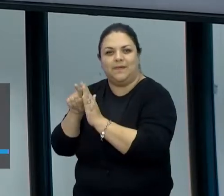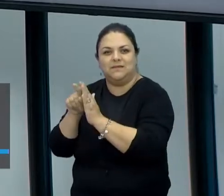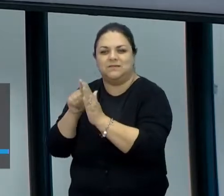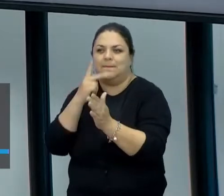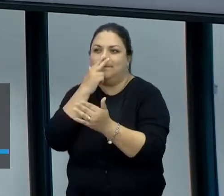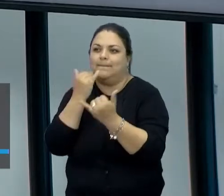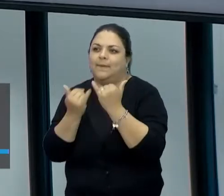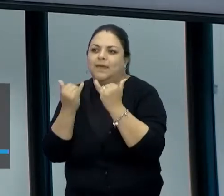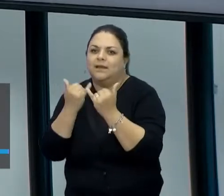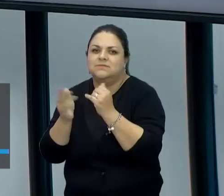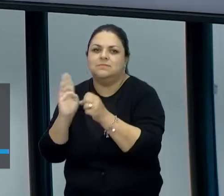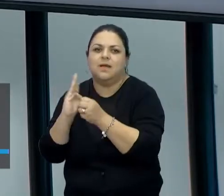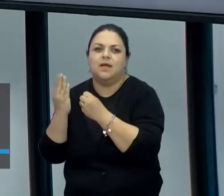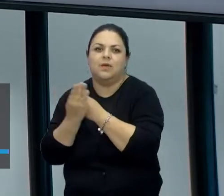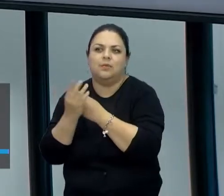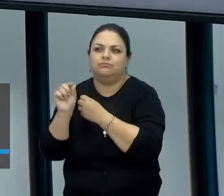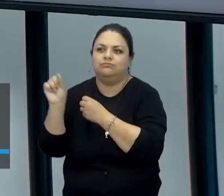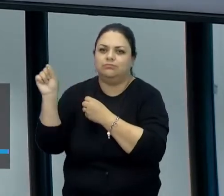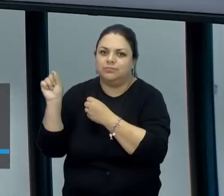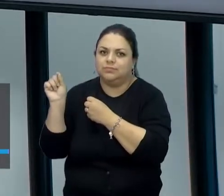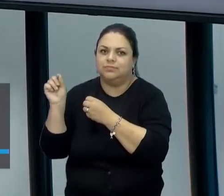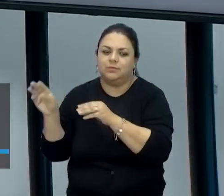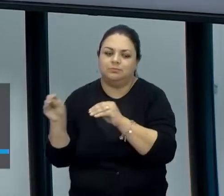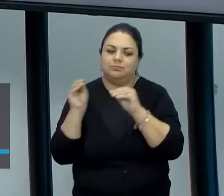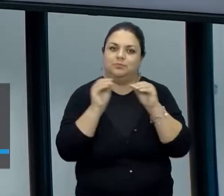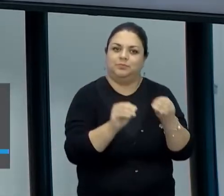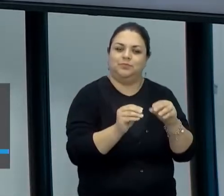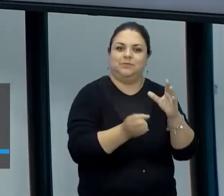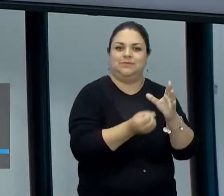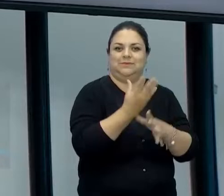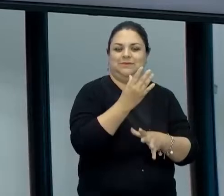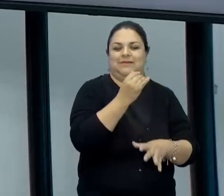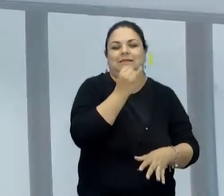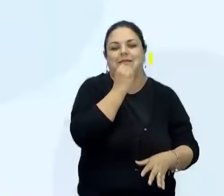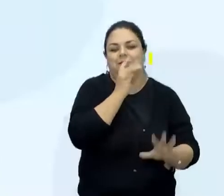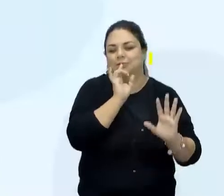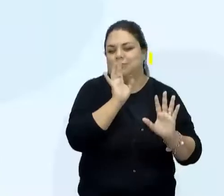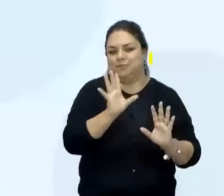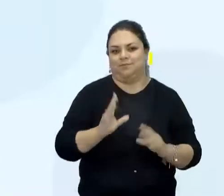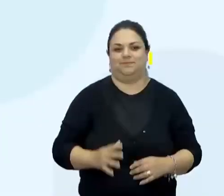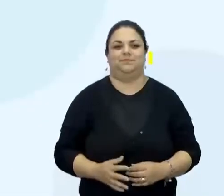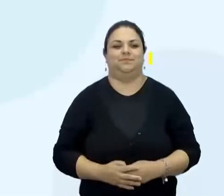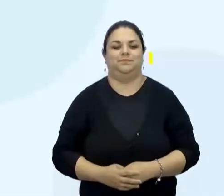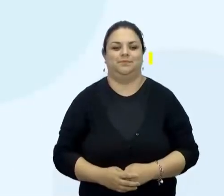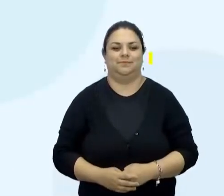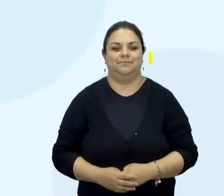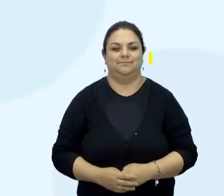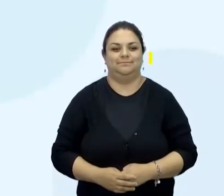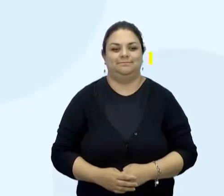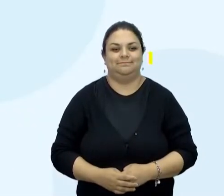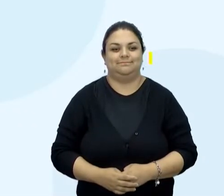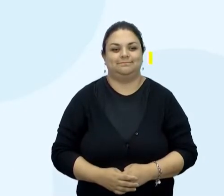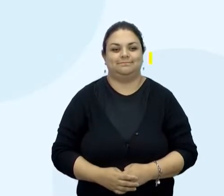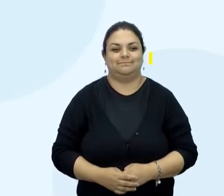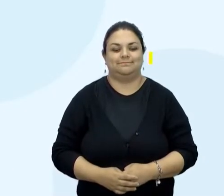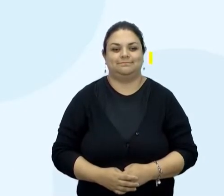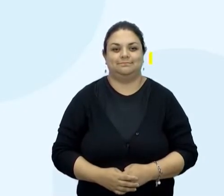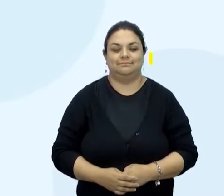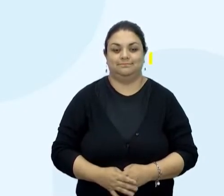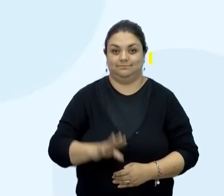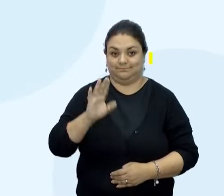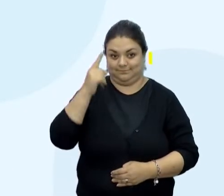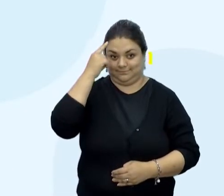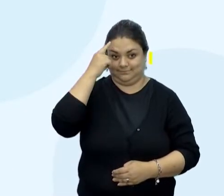para facilitar aí as nossas contas. Tudo bem? Então, continuando. Observação. Em